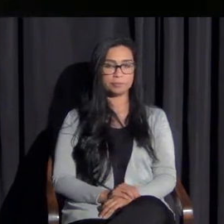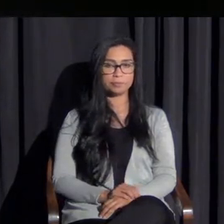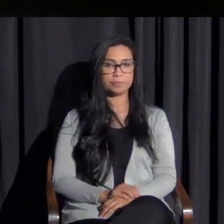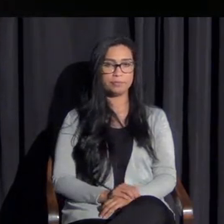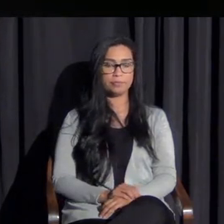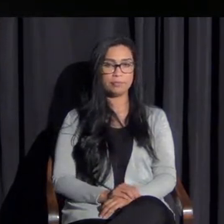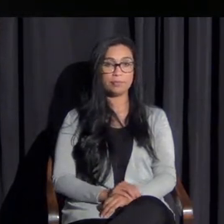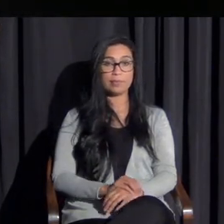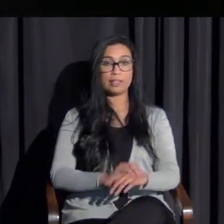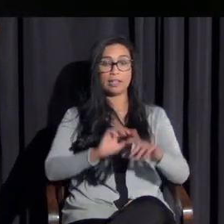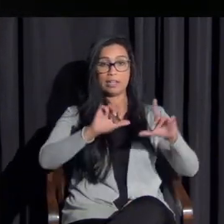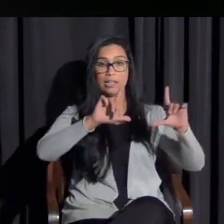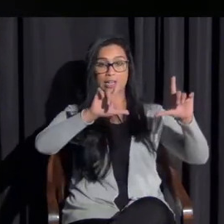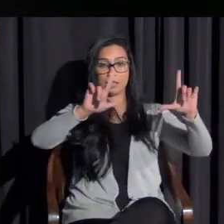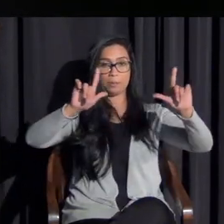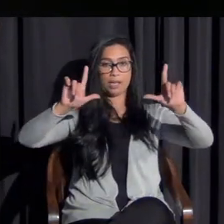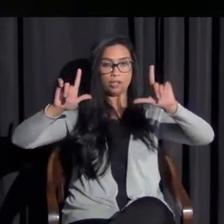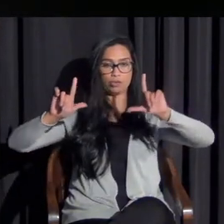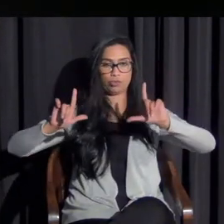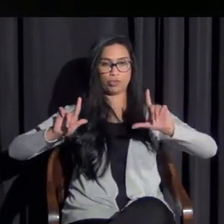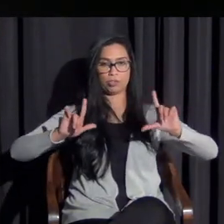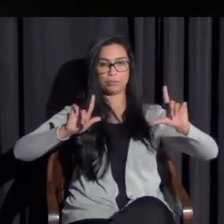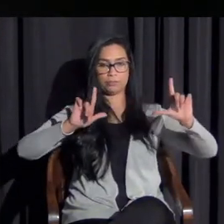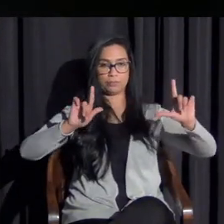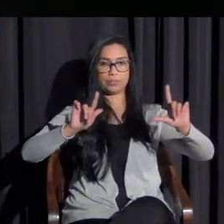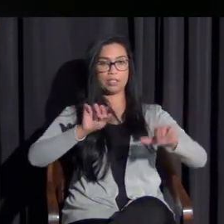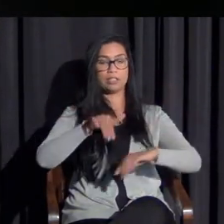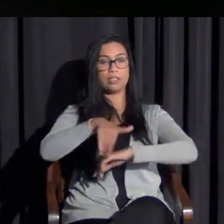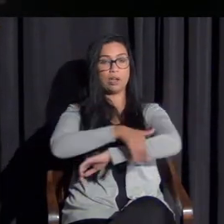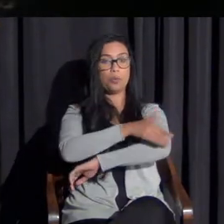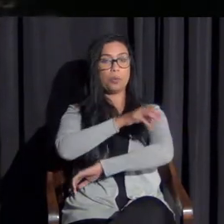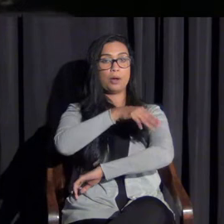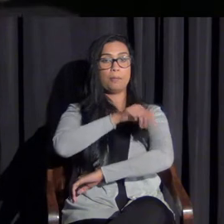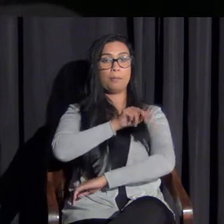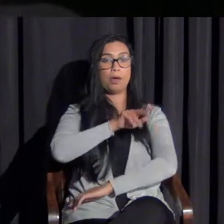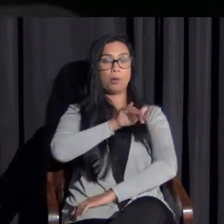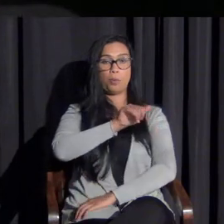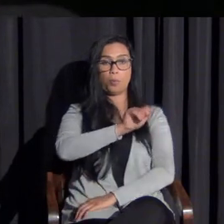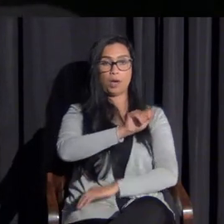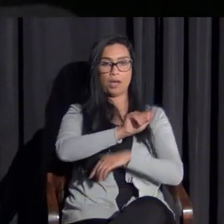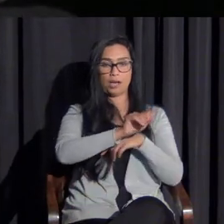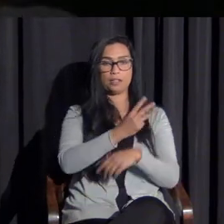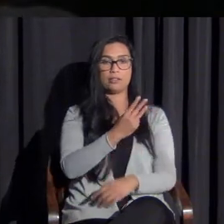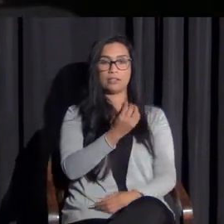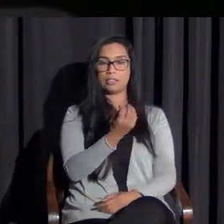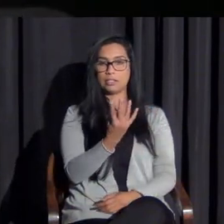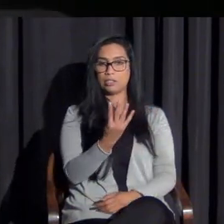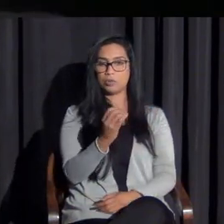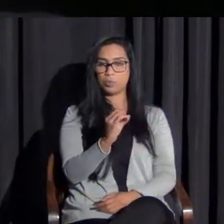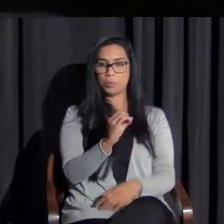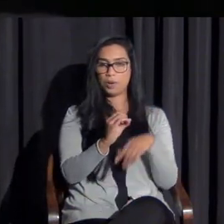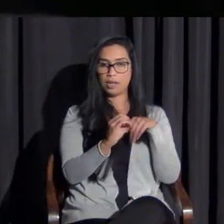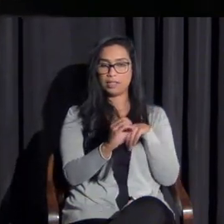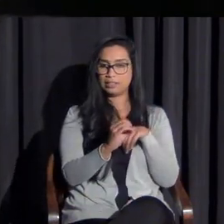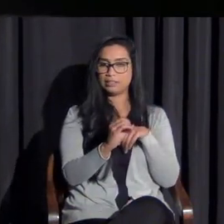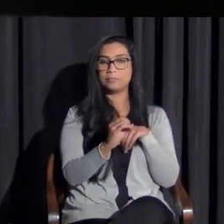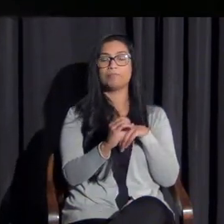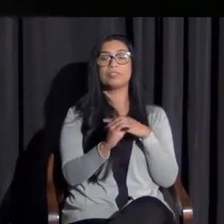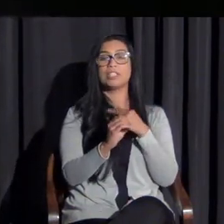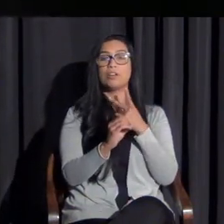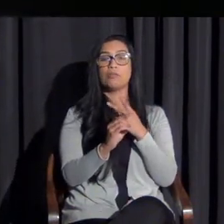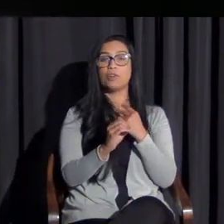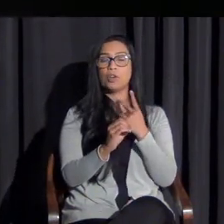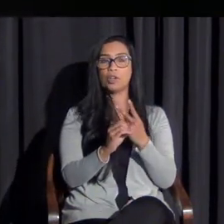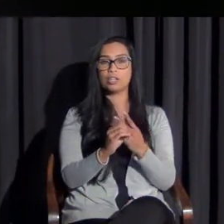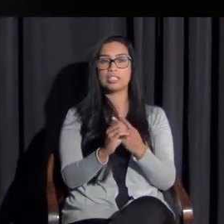há imagens da ocupação Mauá, que fica na rua Mauá 340, a voz, né, que canta o